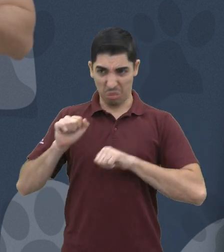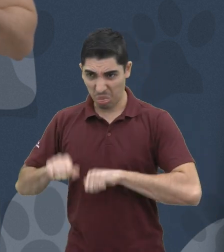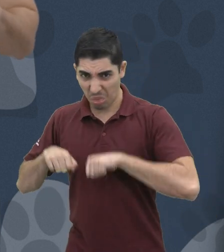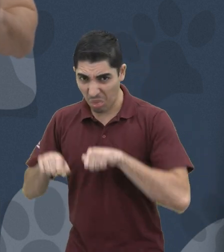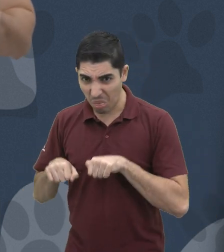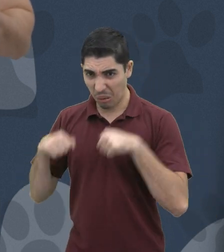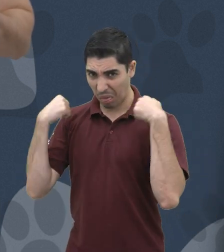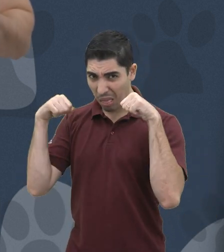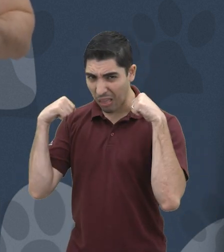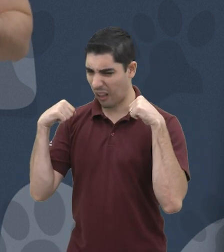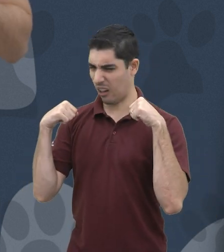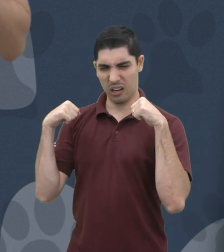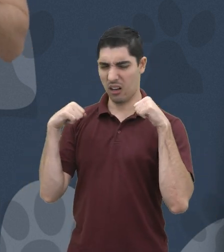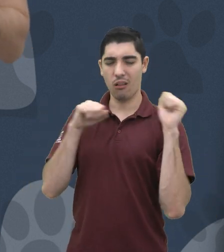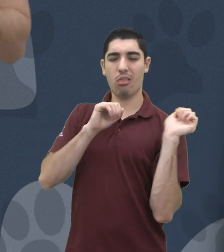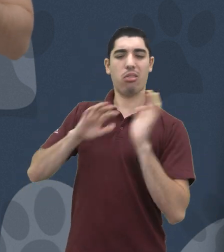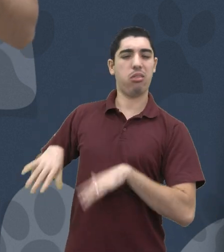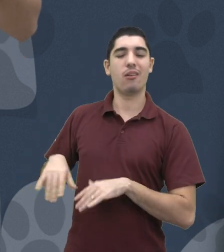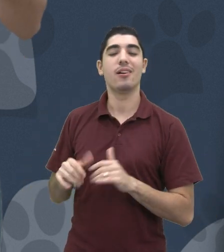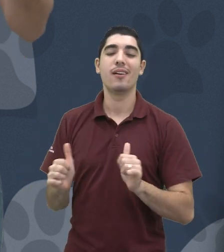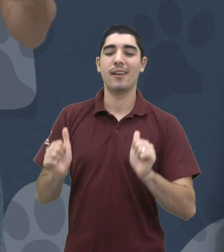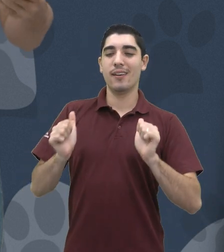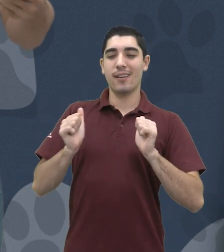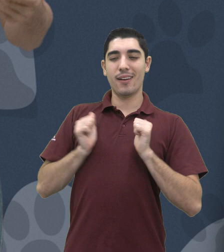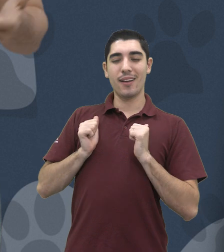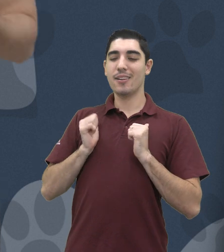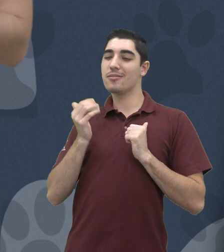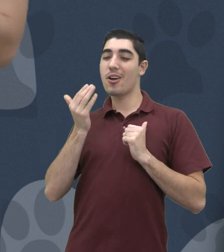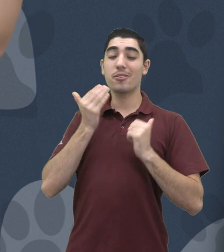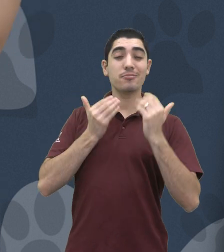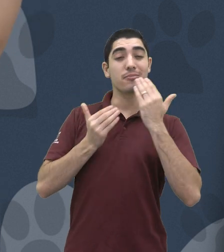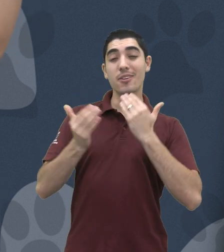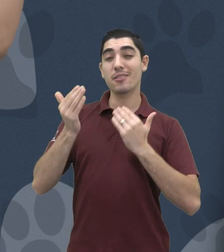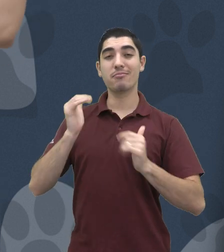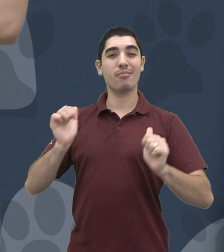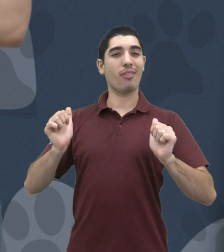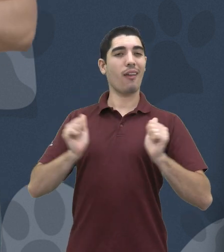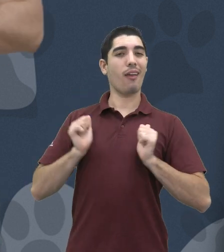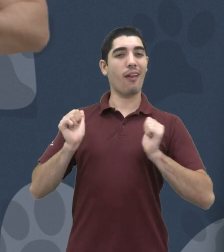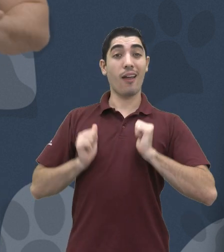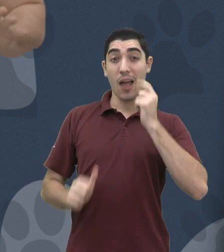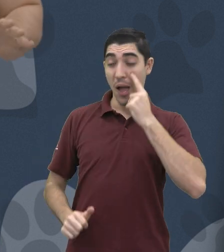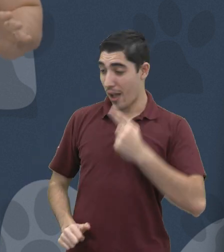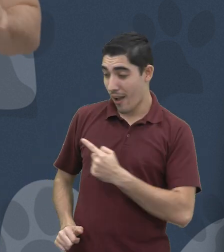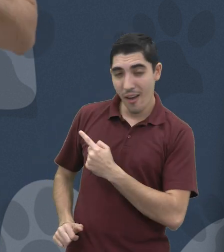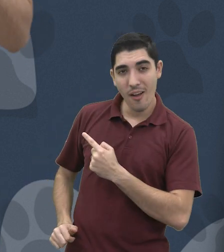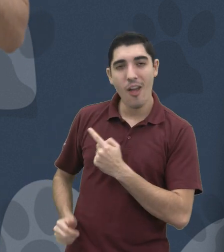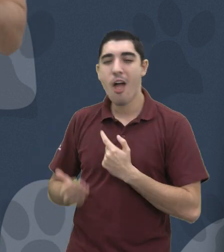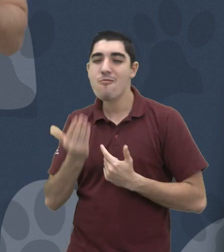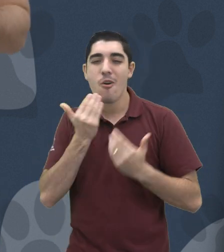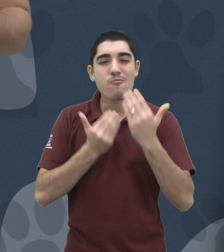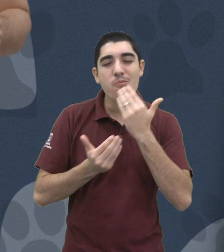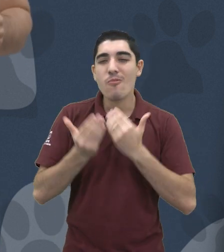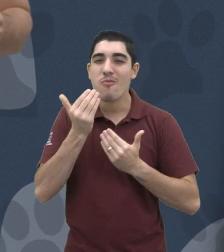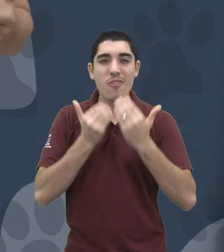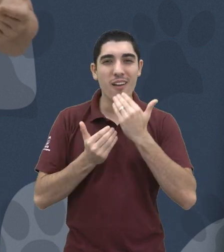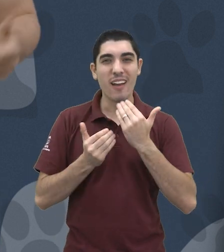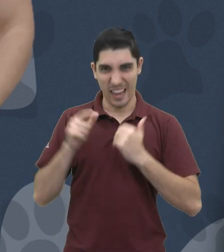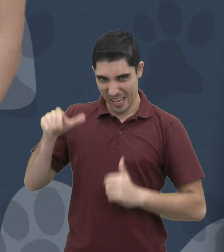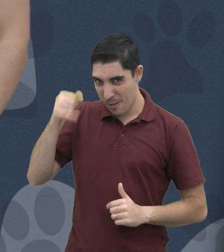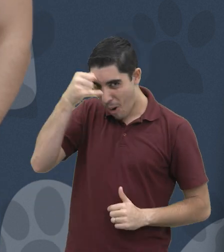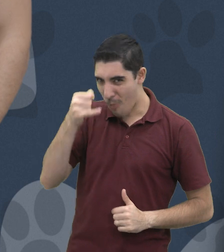quer saber de atividade física, não. Para ele, a vida boa é ficar assim, largadão, comendo